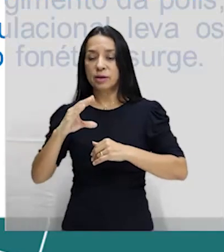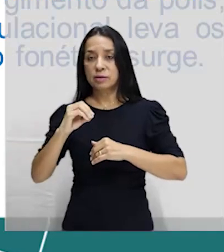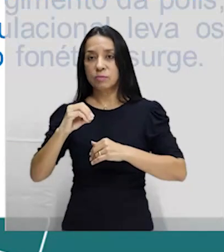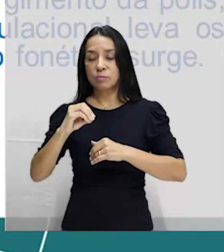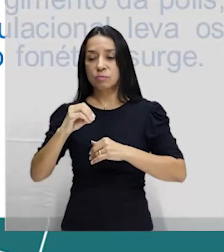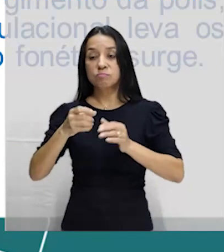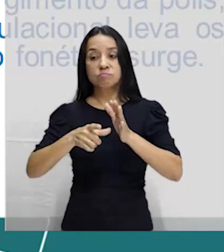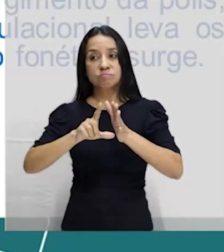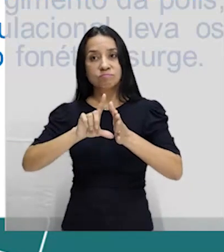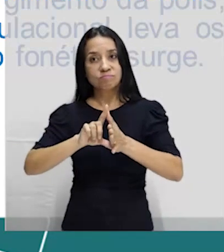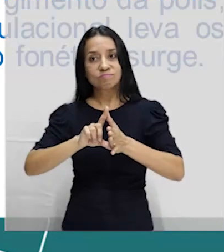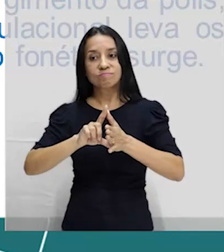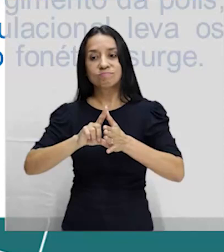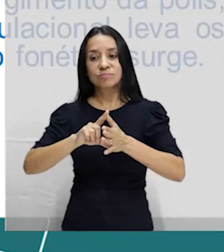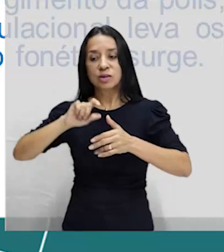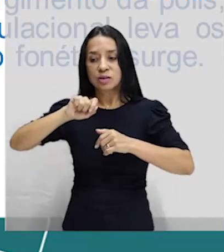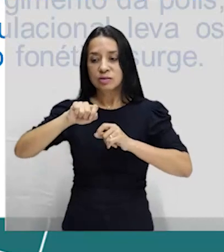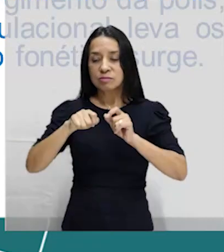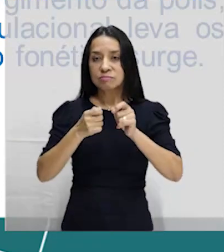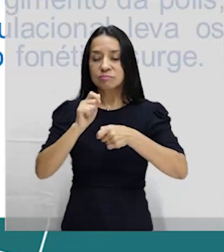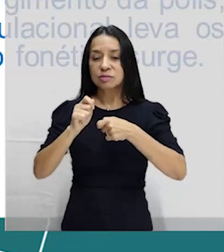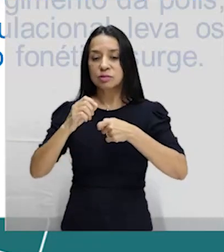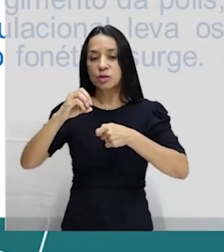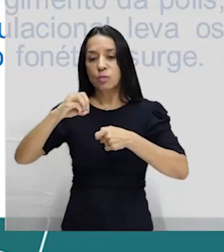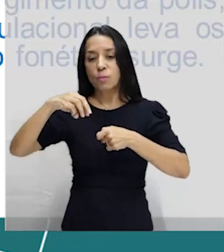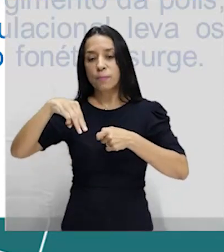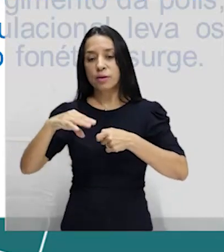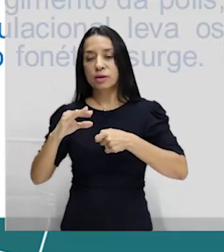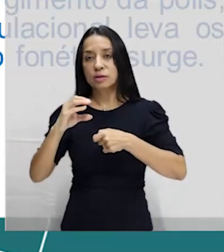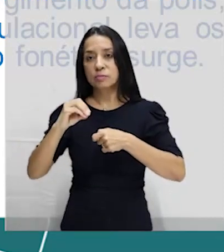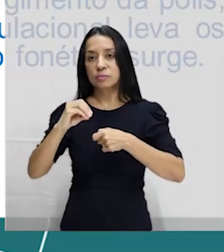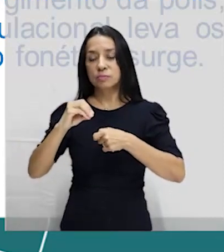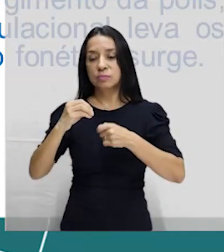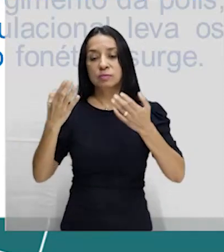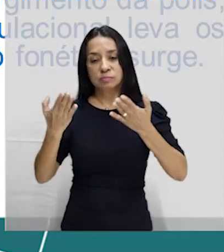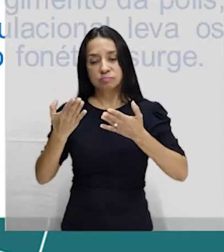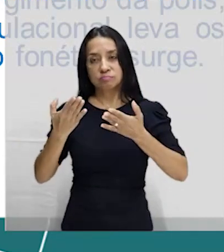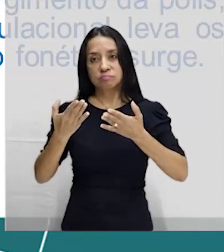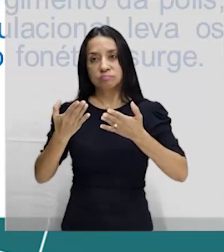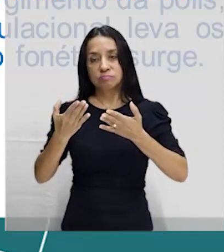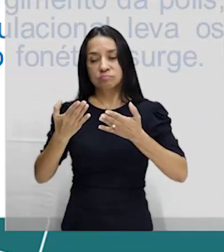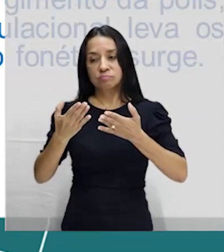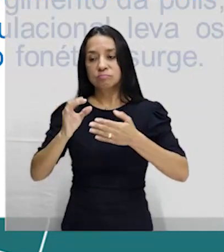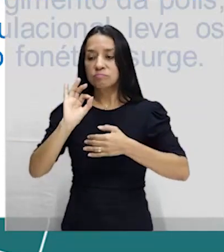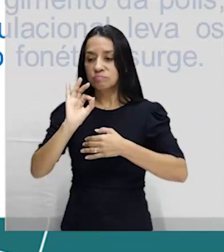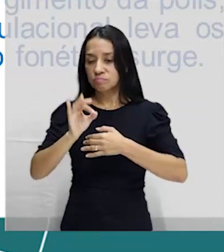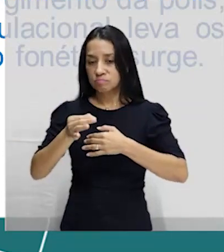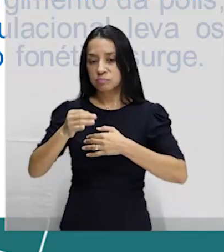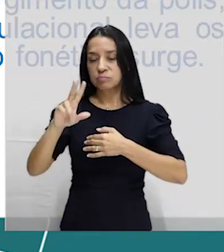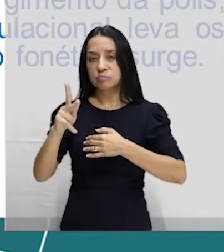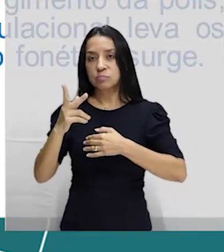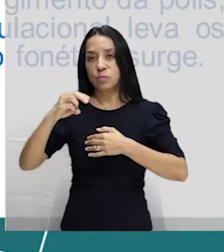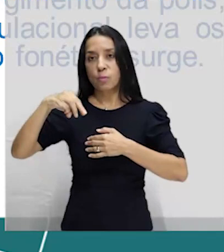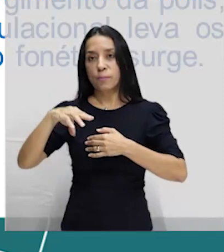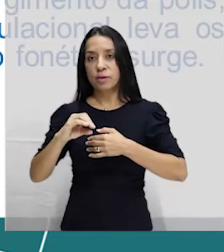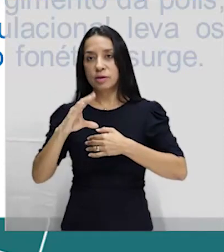de ruralização, causado ali pela invasão dos dóricos, já no final do período